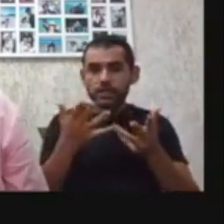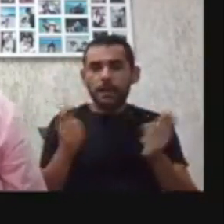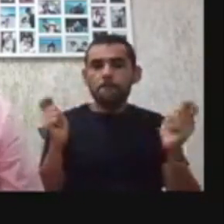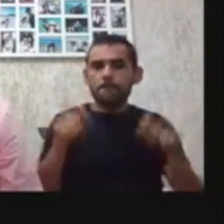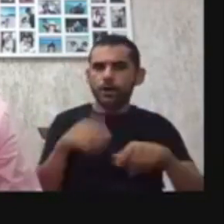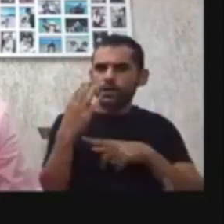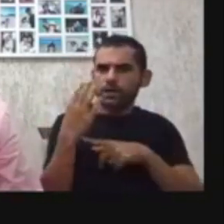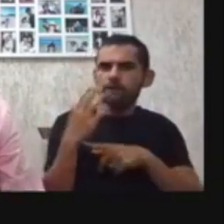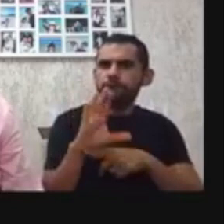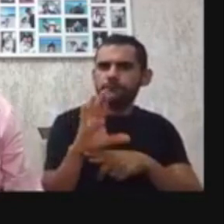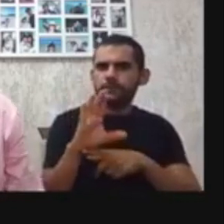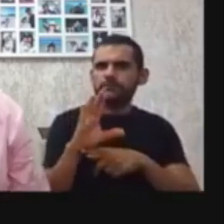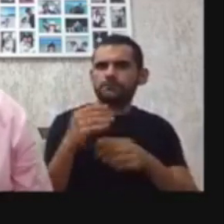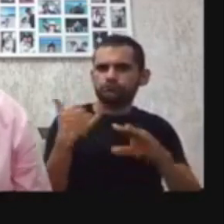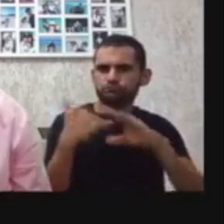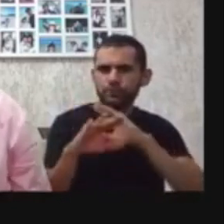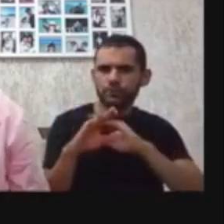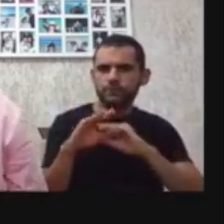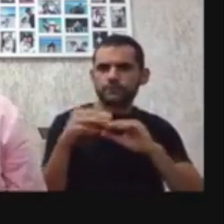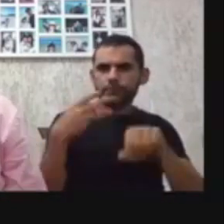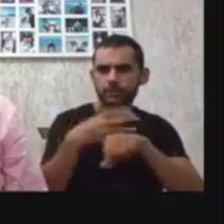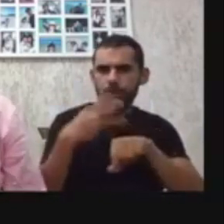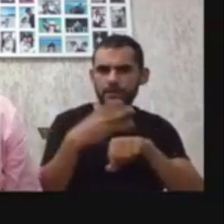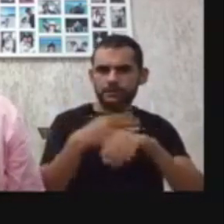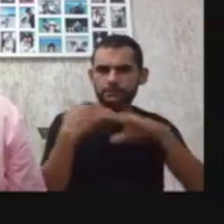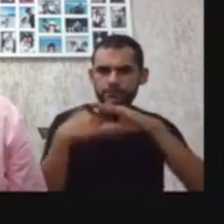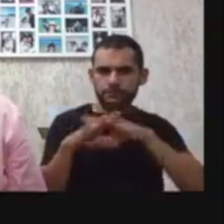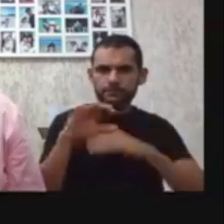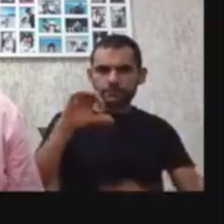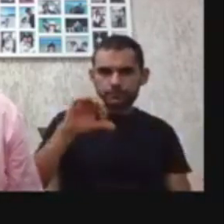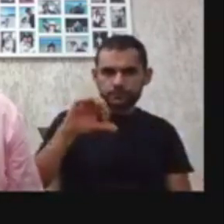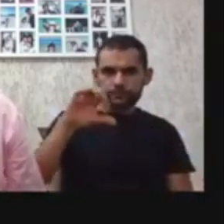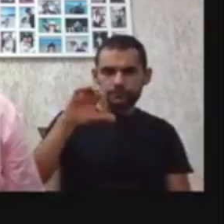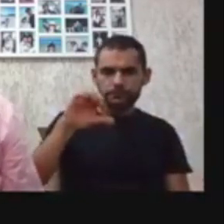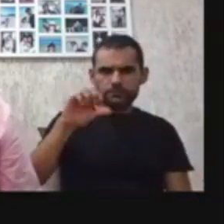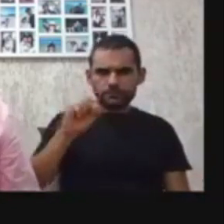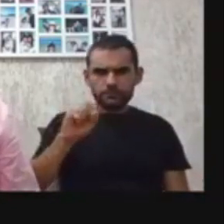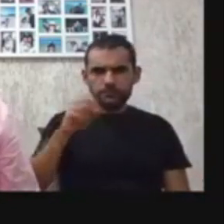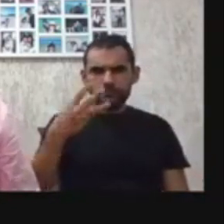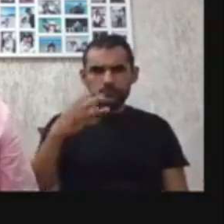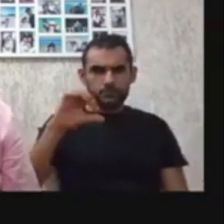enviar o plano de governo para ela. Só me mandar um WhatsApp aí, ó, no